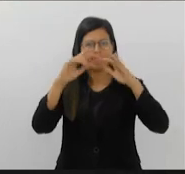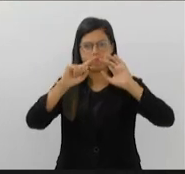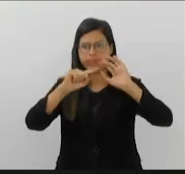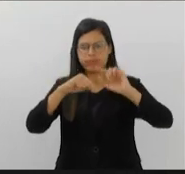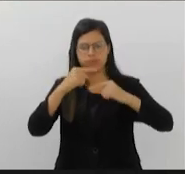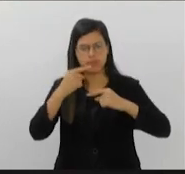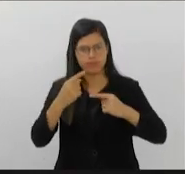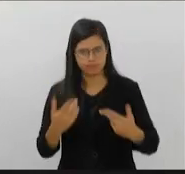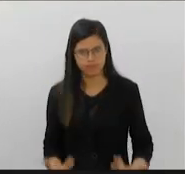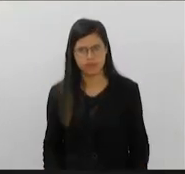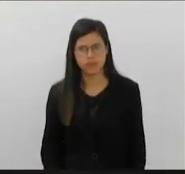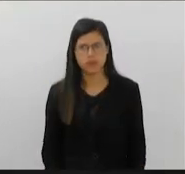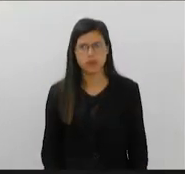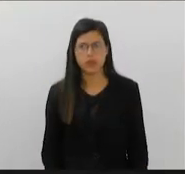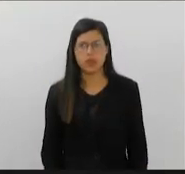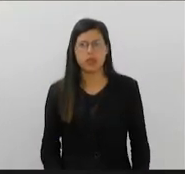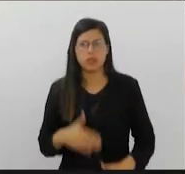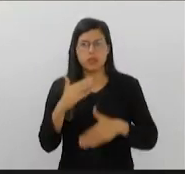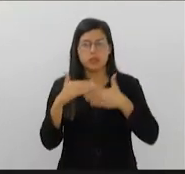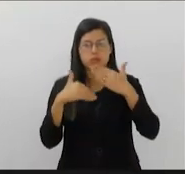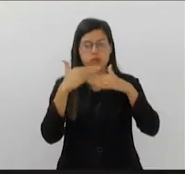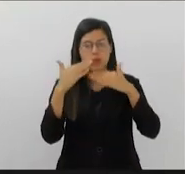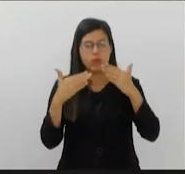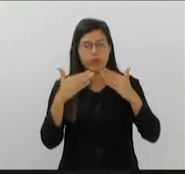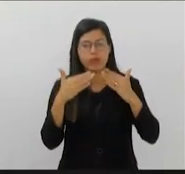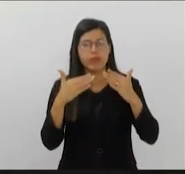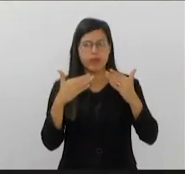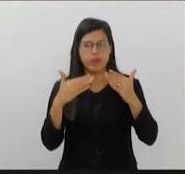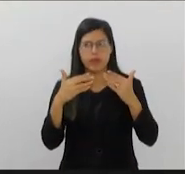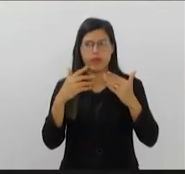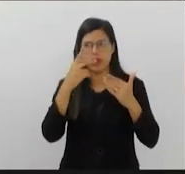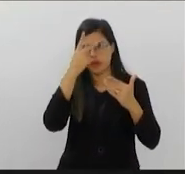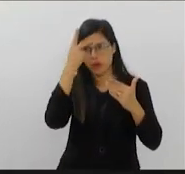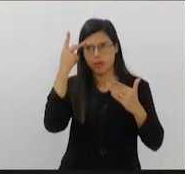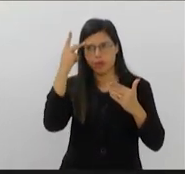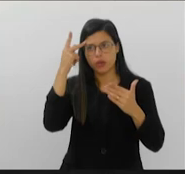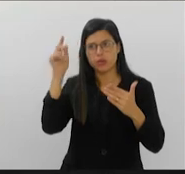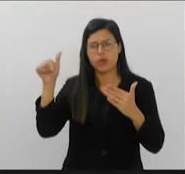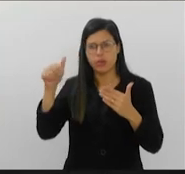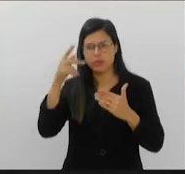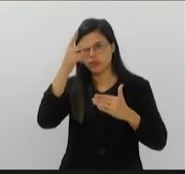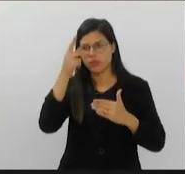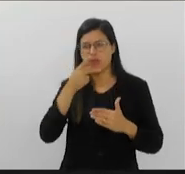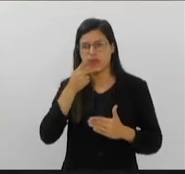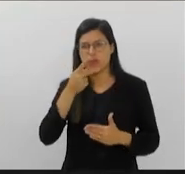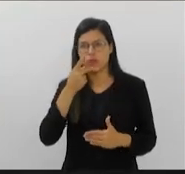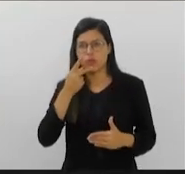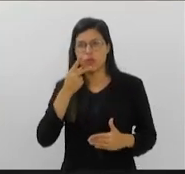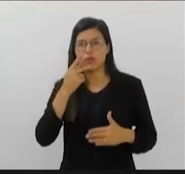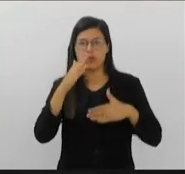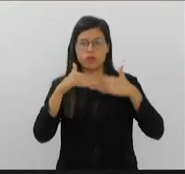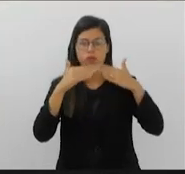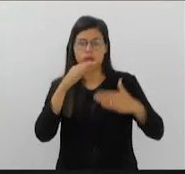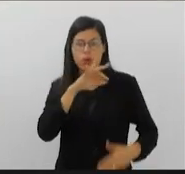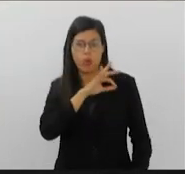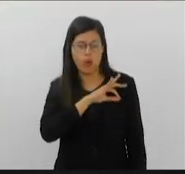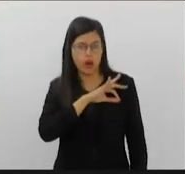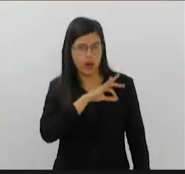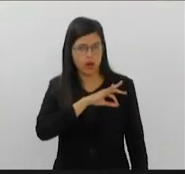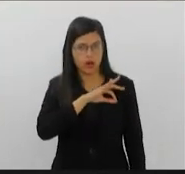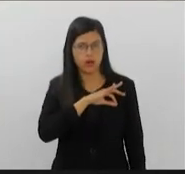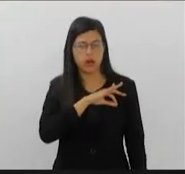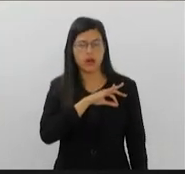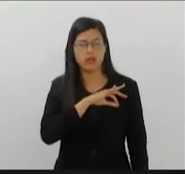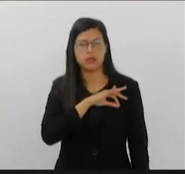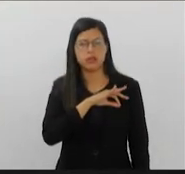pessoa. E se desenvolver como pessoa, como dizia a Amartya Sen, é se desenvolver com renda, obviamente,